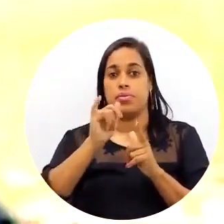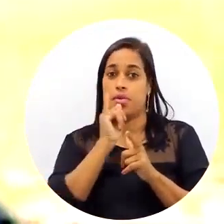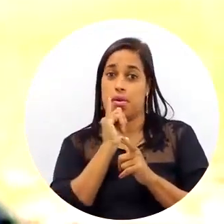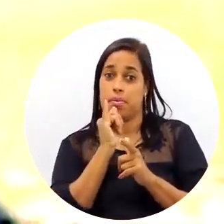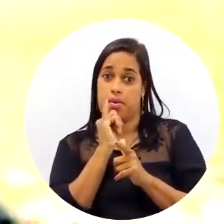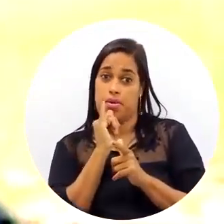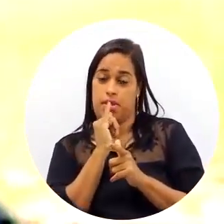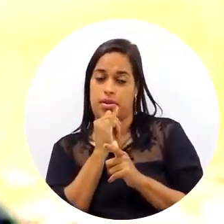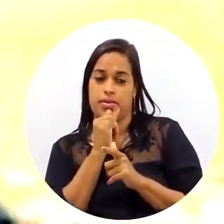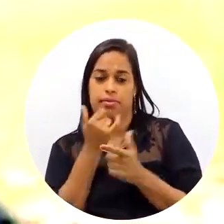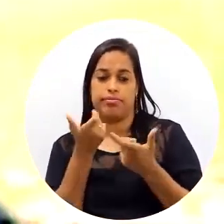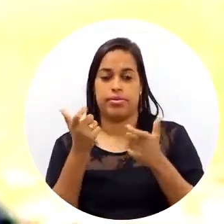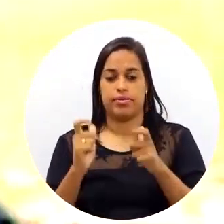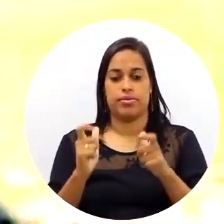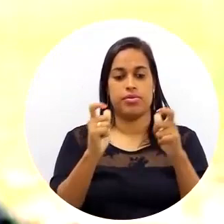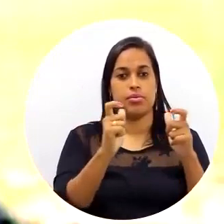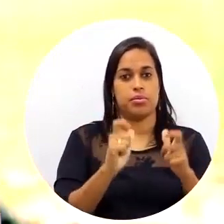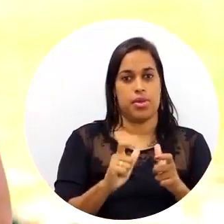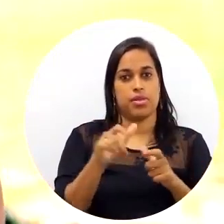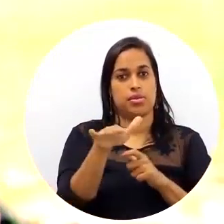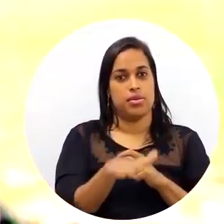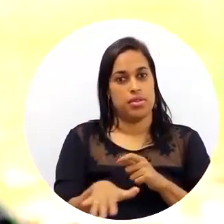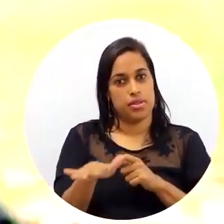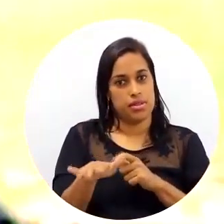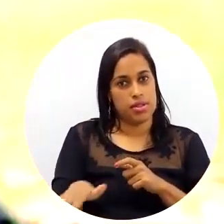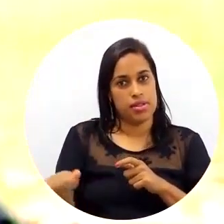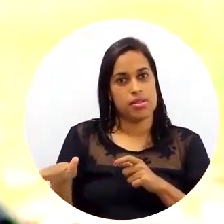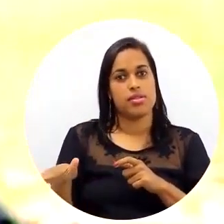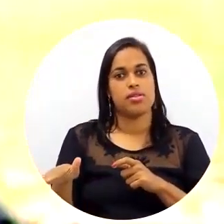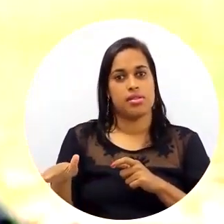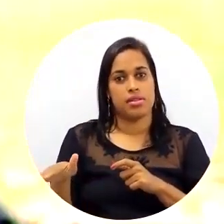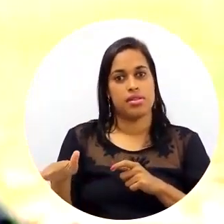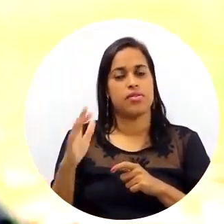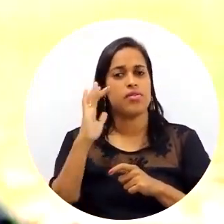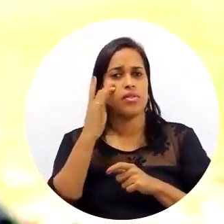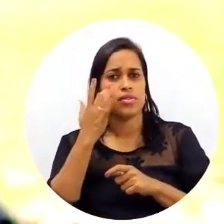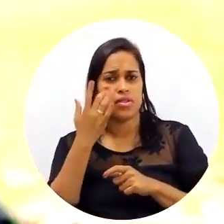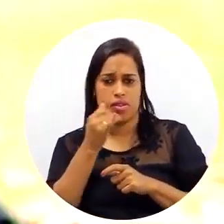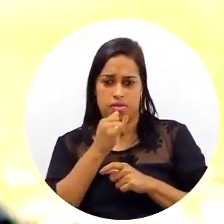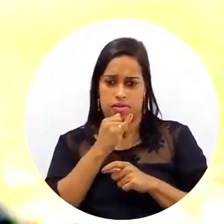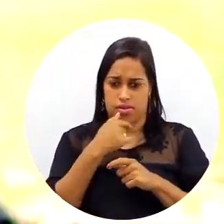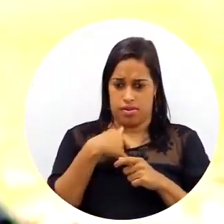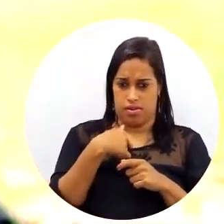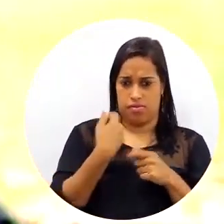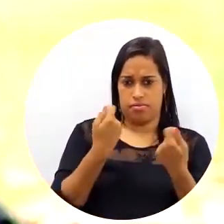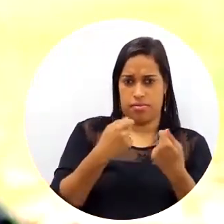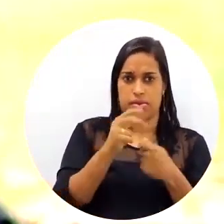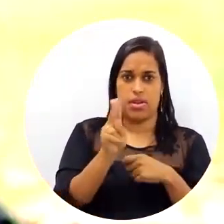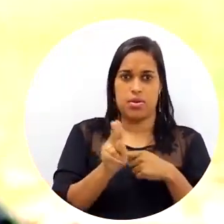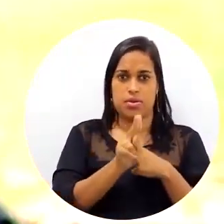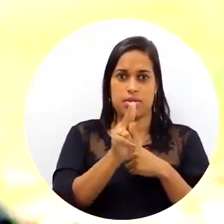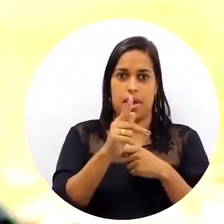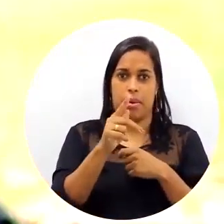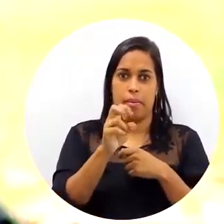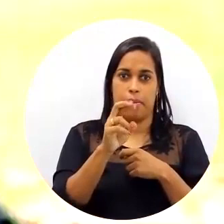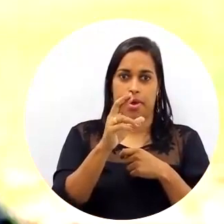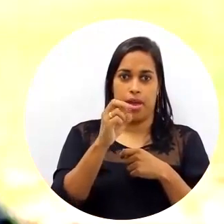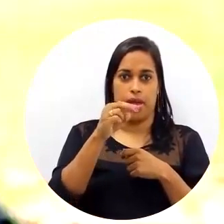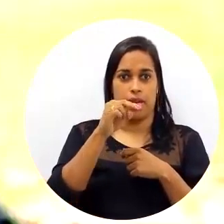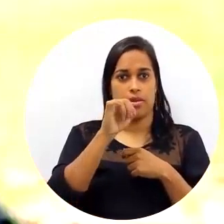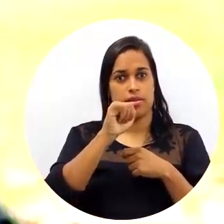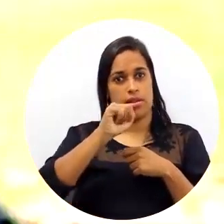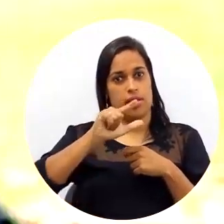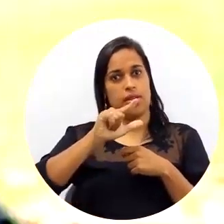projetar o espaço para crianças, será que a gente deve utilizar o Passing Teal 5 ou 95?